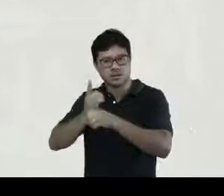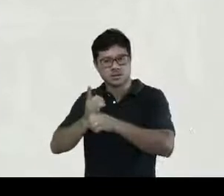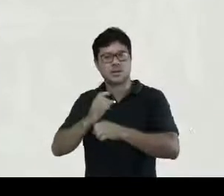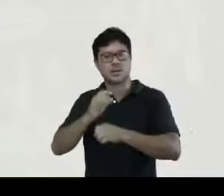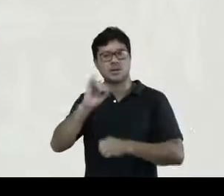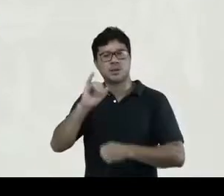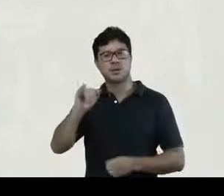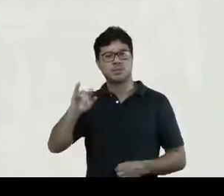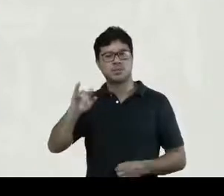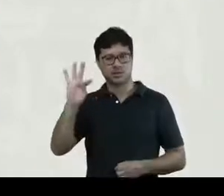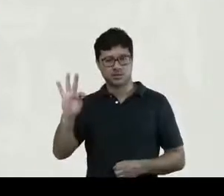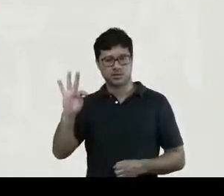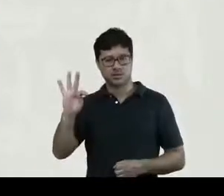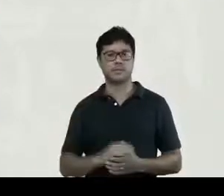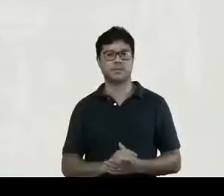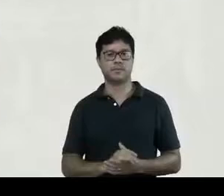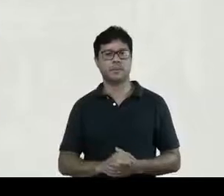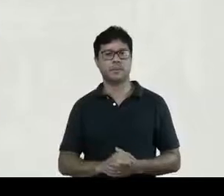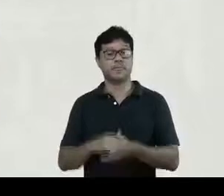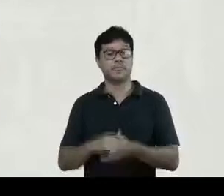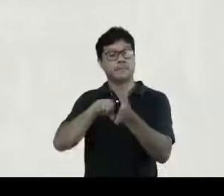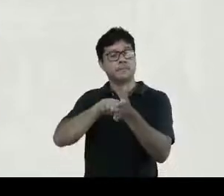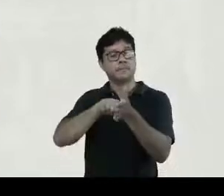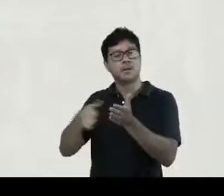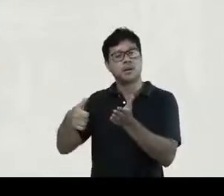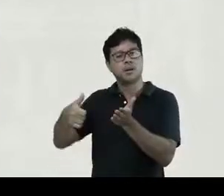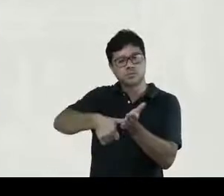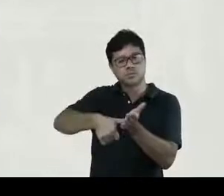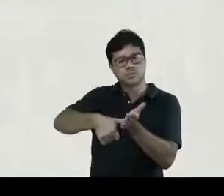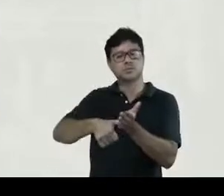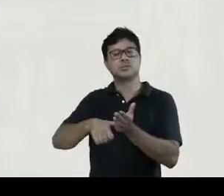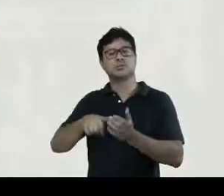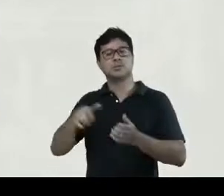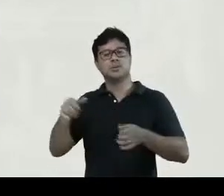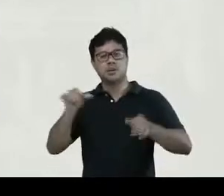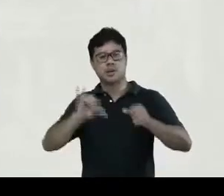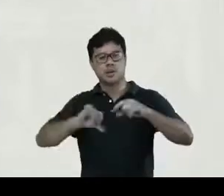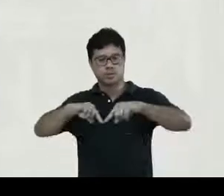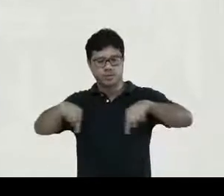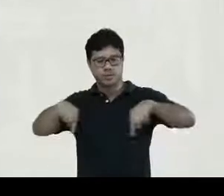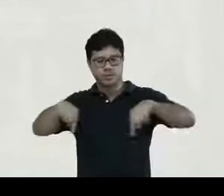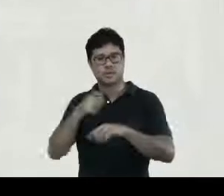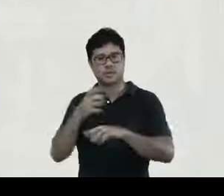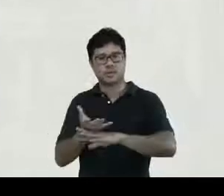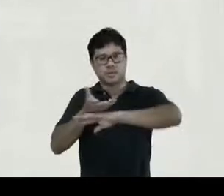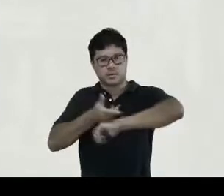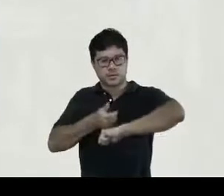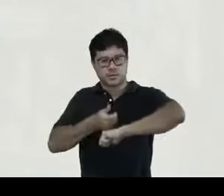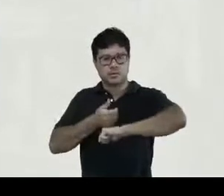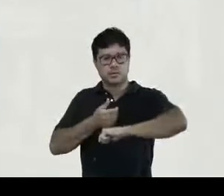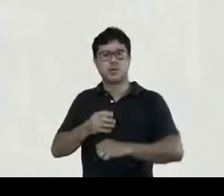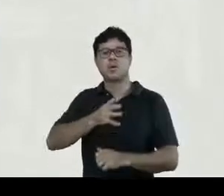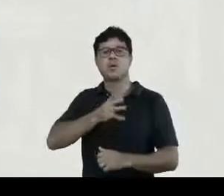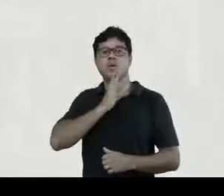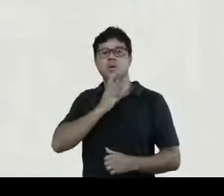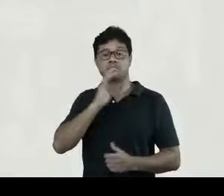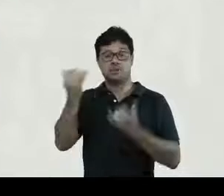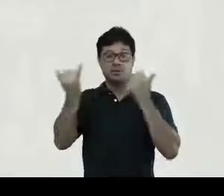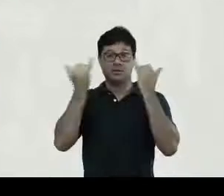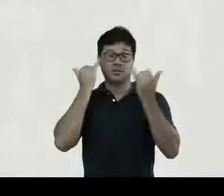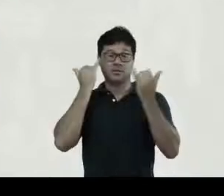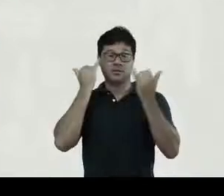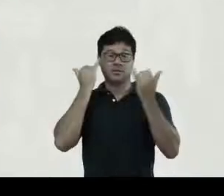IBICT. Pesquisador associado do Laboratório Interdisciplinar sobre Informação e Conhecimento